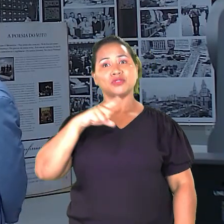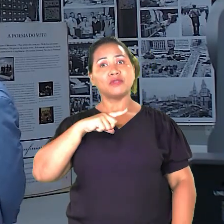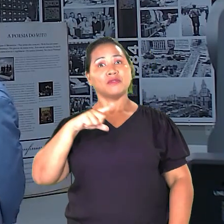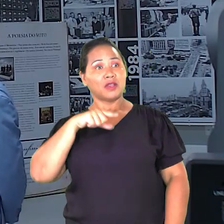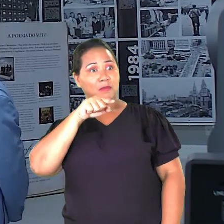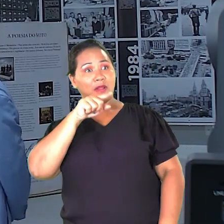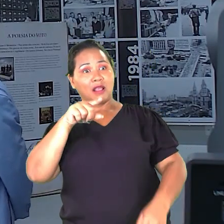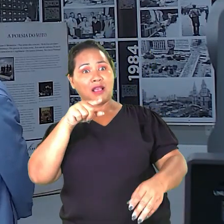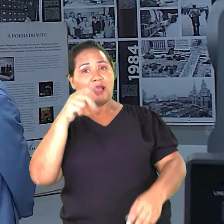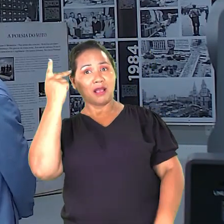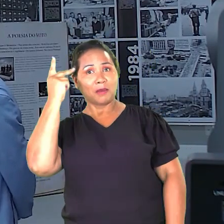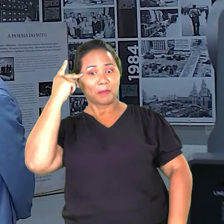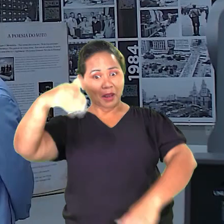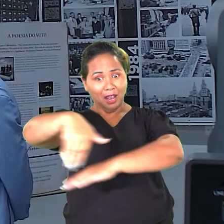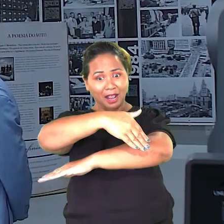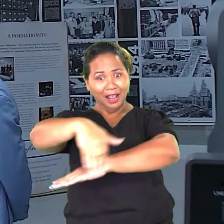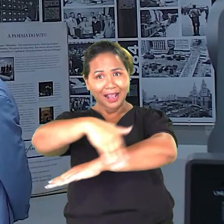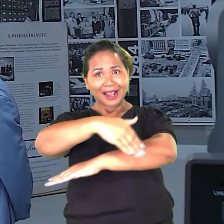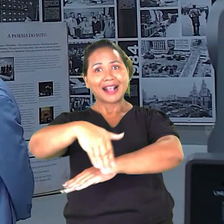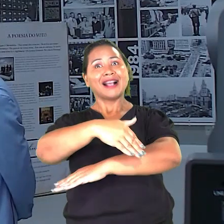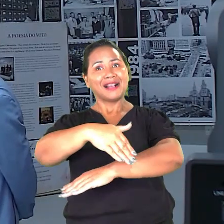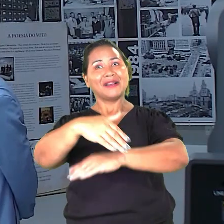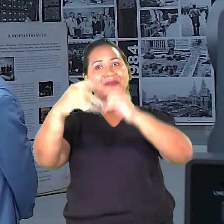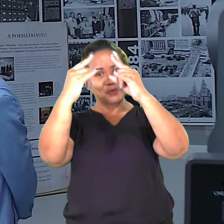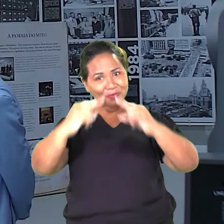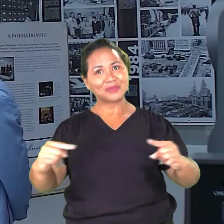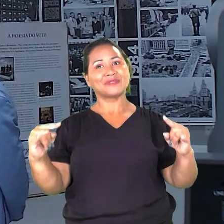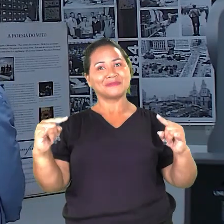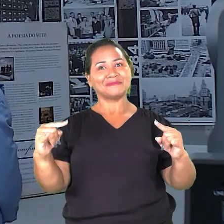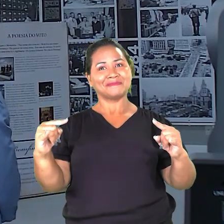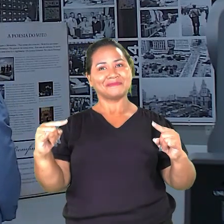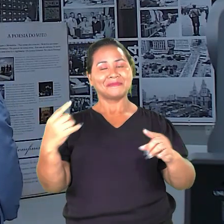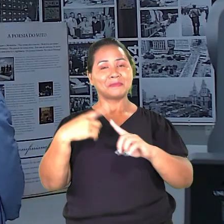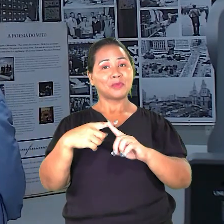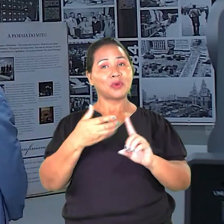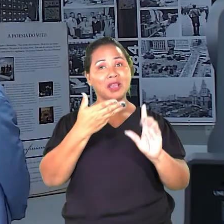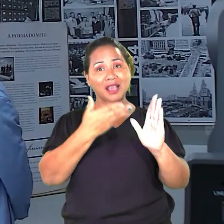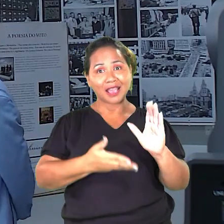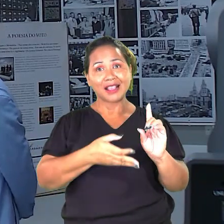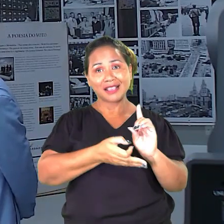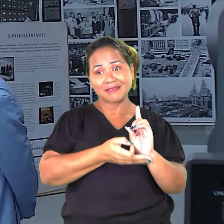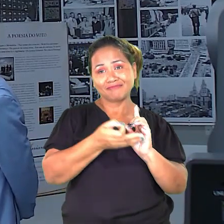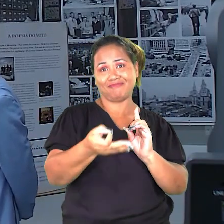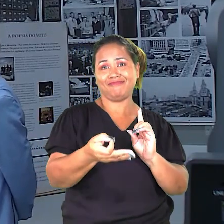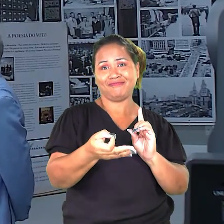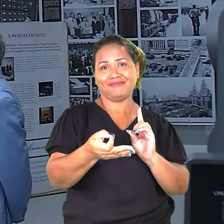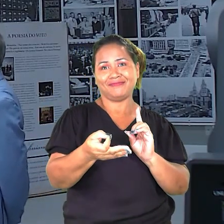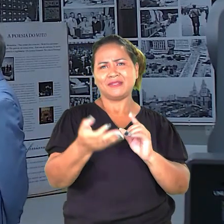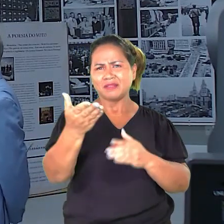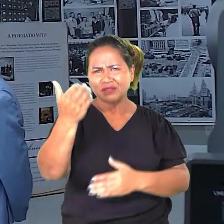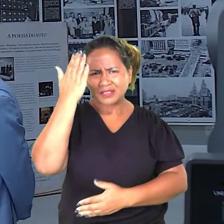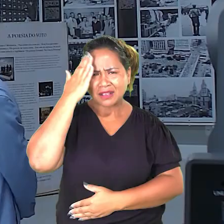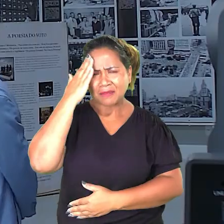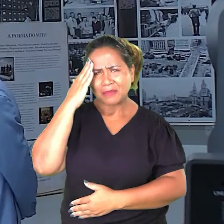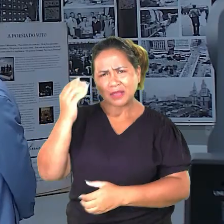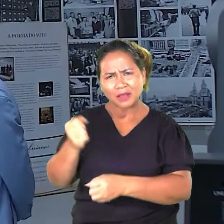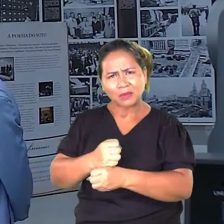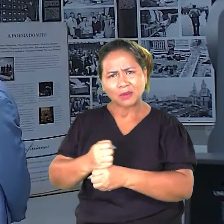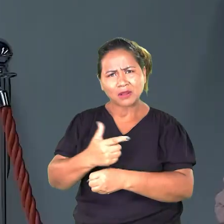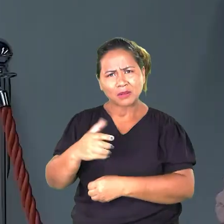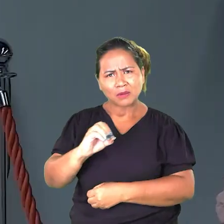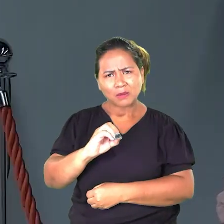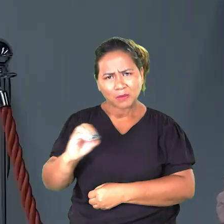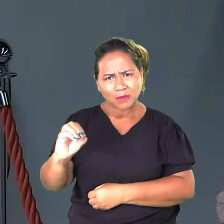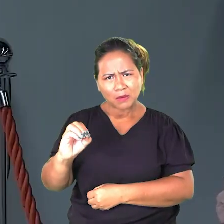tivemos em 1972 um circo montado em plena Avenida Paulista, graças a Paulo Bonfim. A